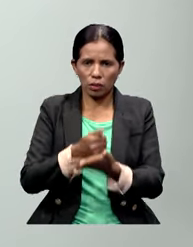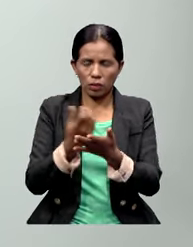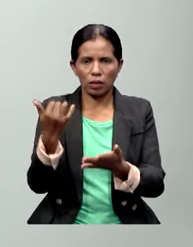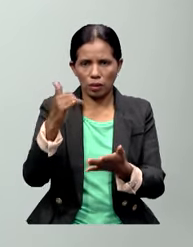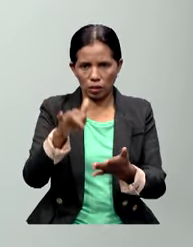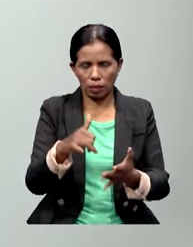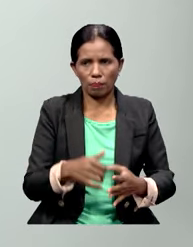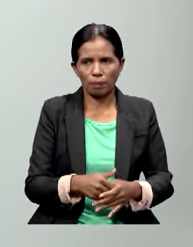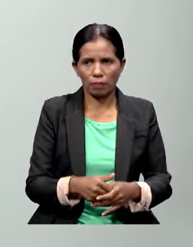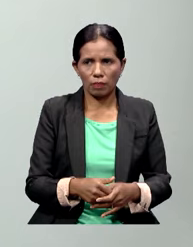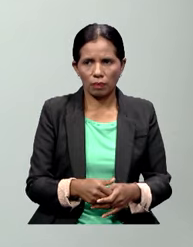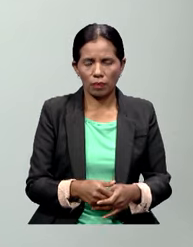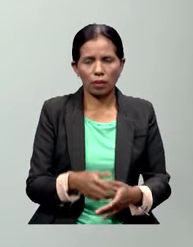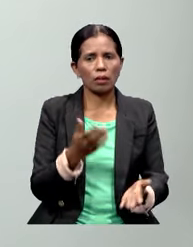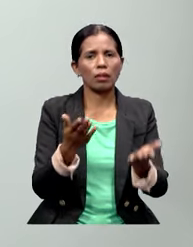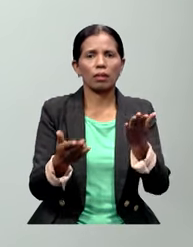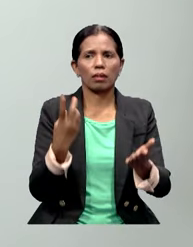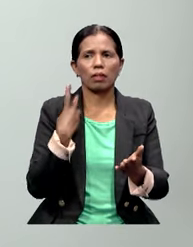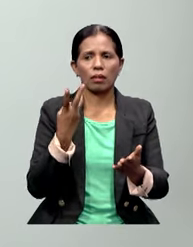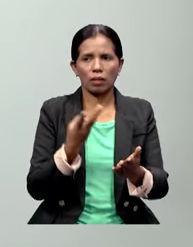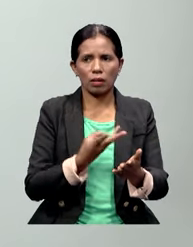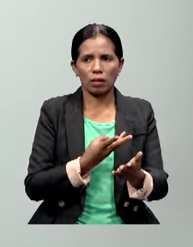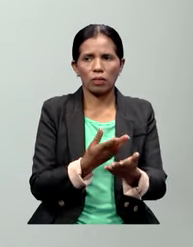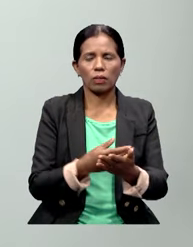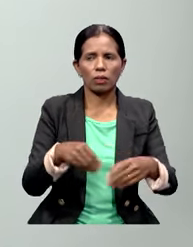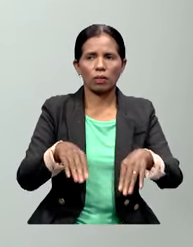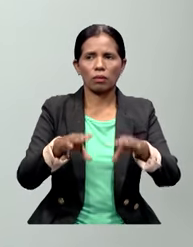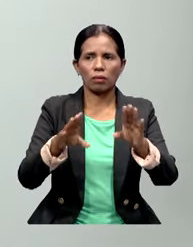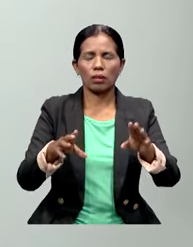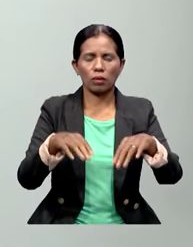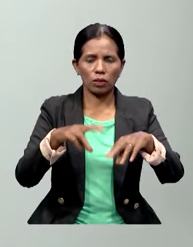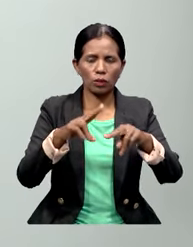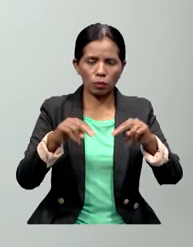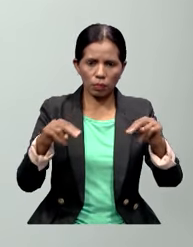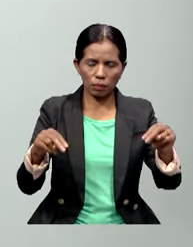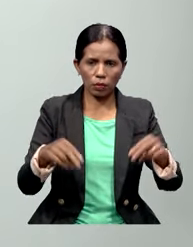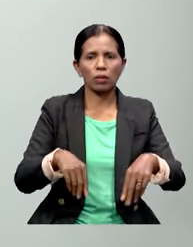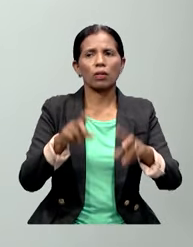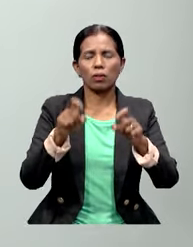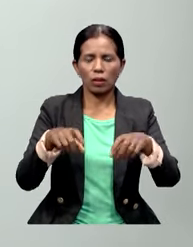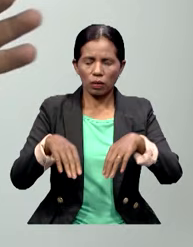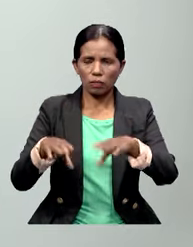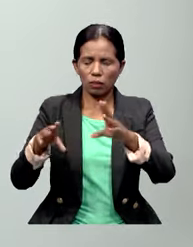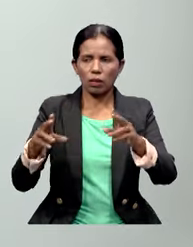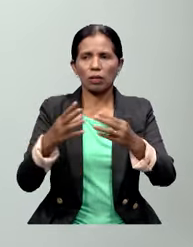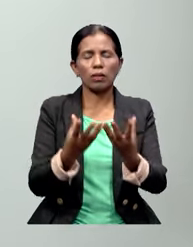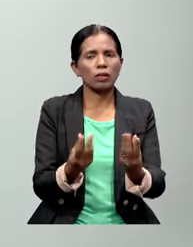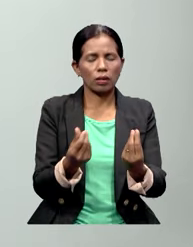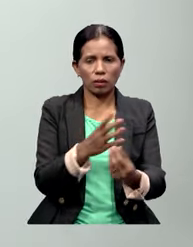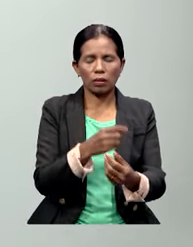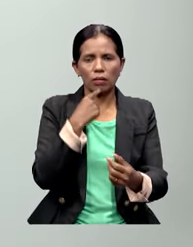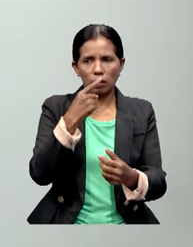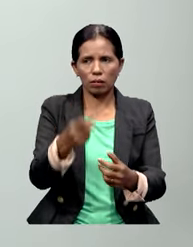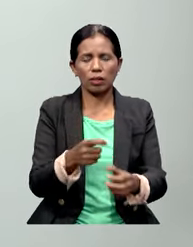Antau, tawar menawar ne makane, o tem que fan ho supermine, o tem que fan ho trigo ne. Mas se era até nem mais explica né, nem